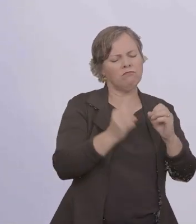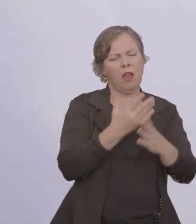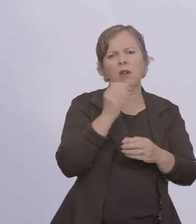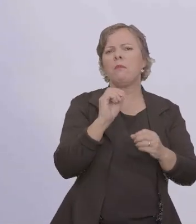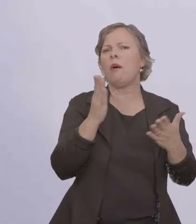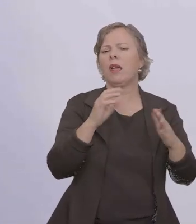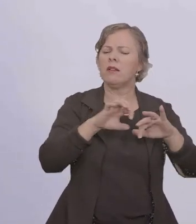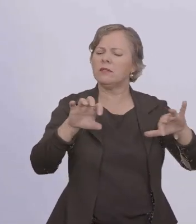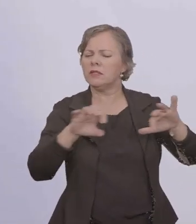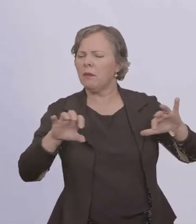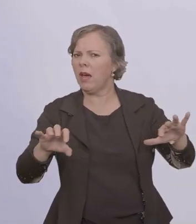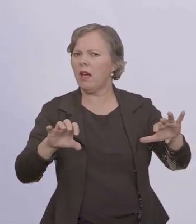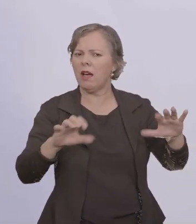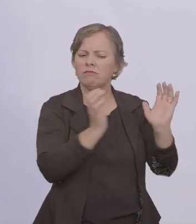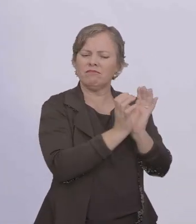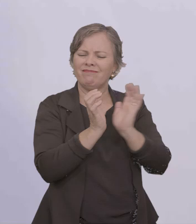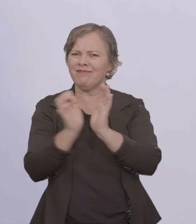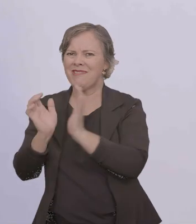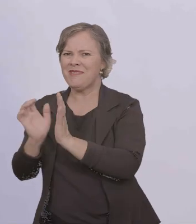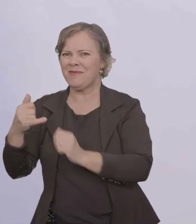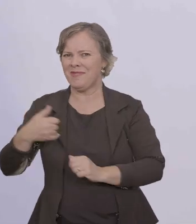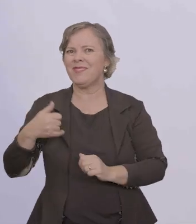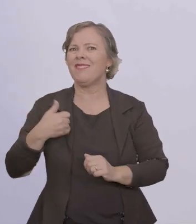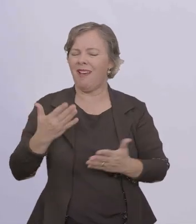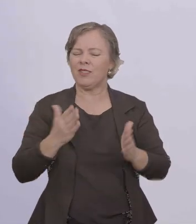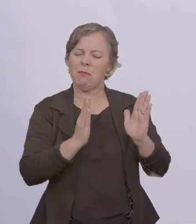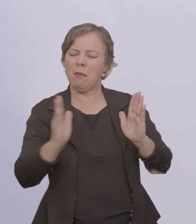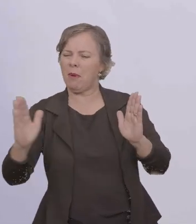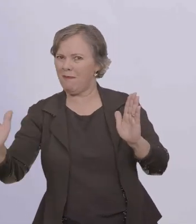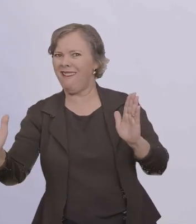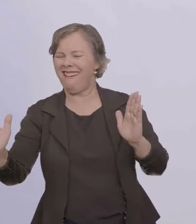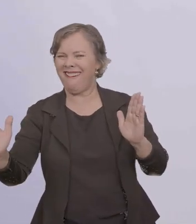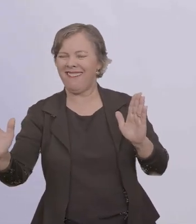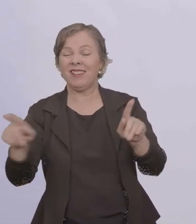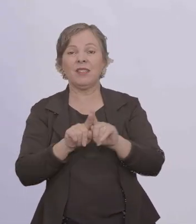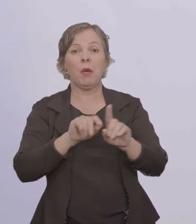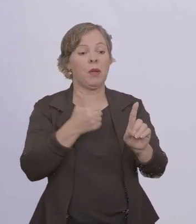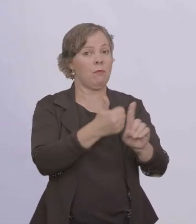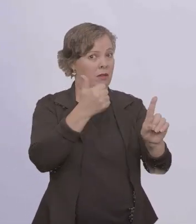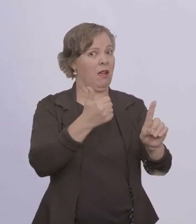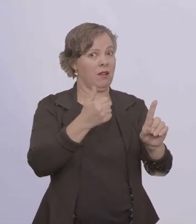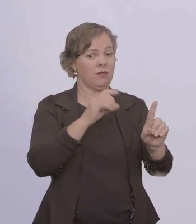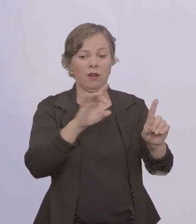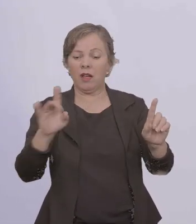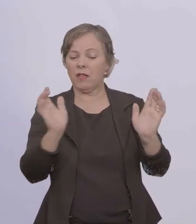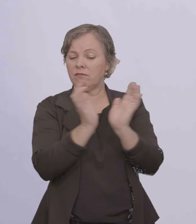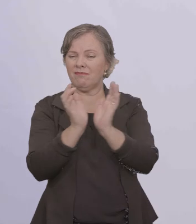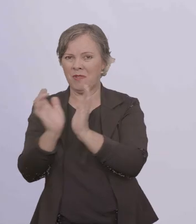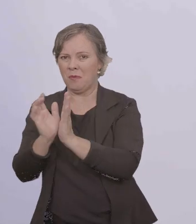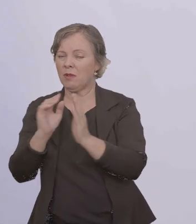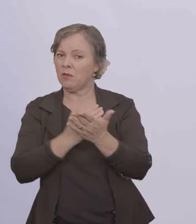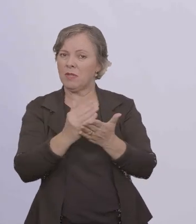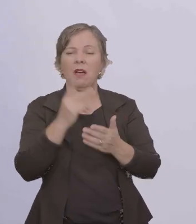para separar ali uma determinada faixa etária e questões que impactaram elas. Então, se a gente começar da